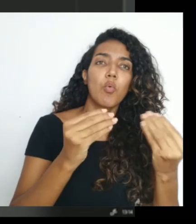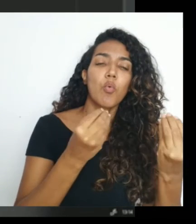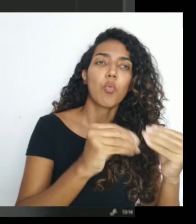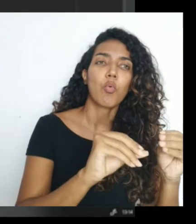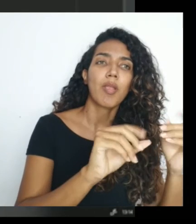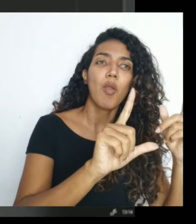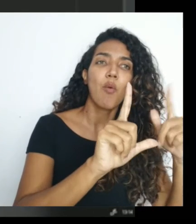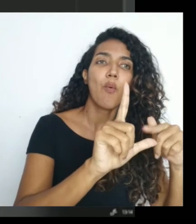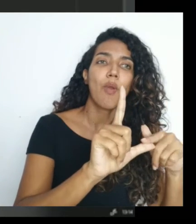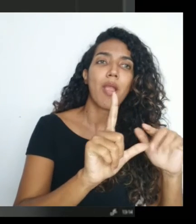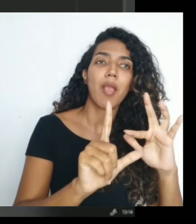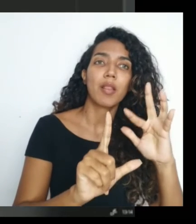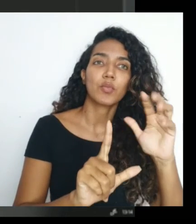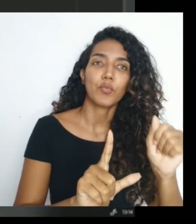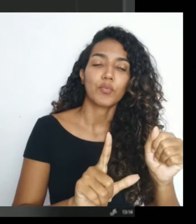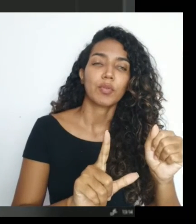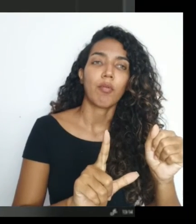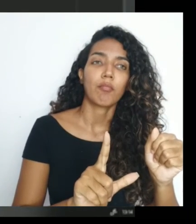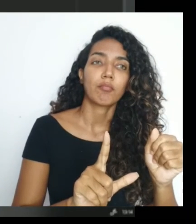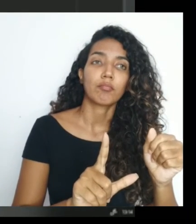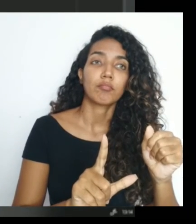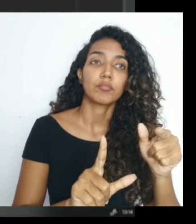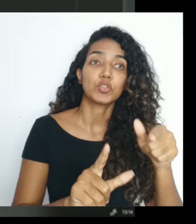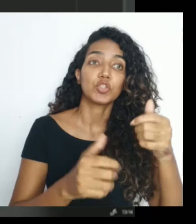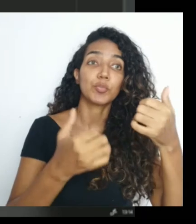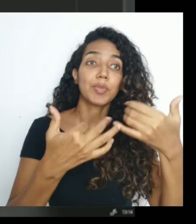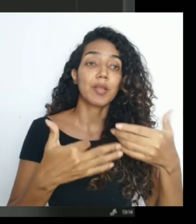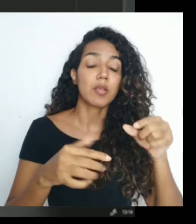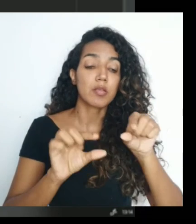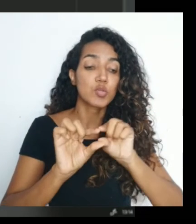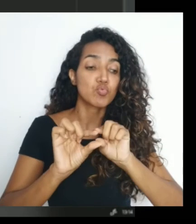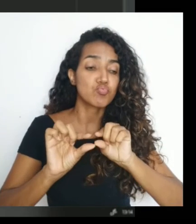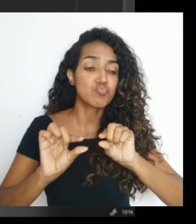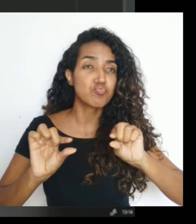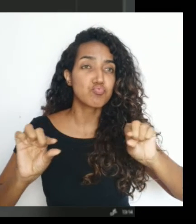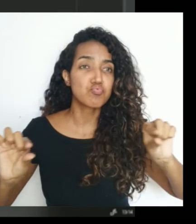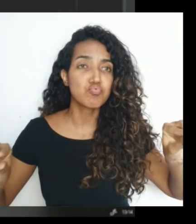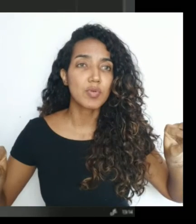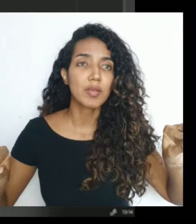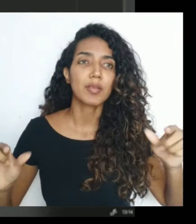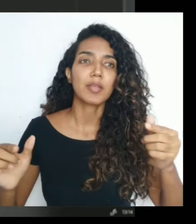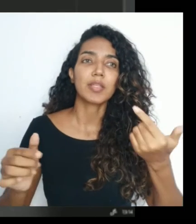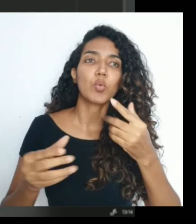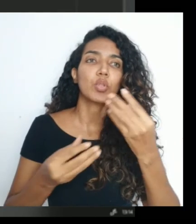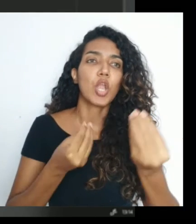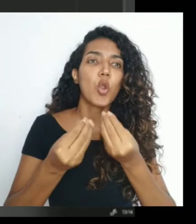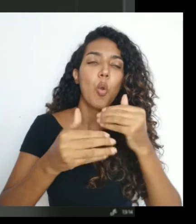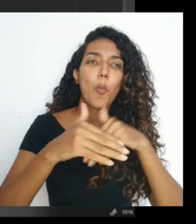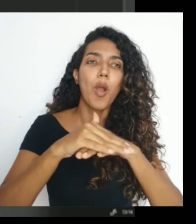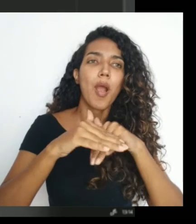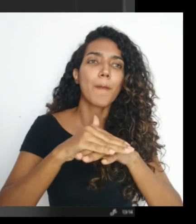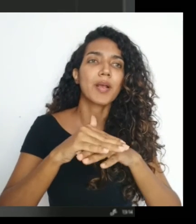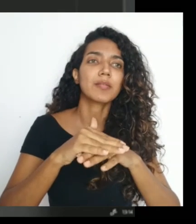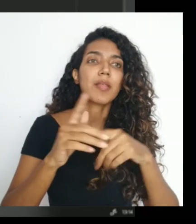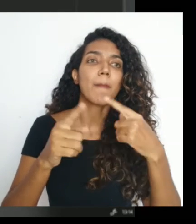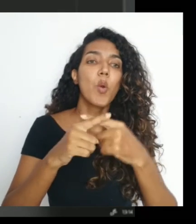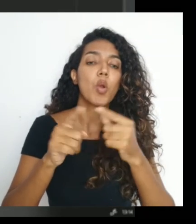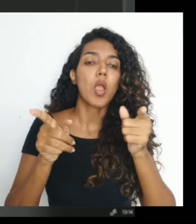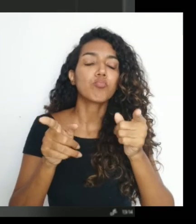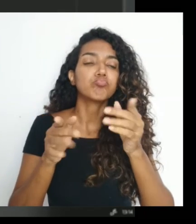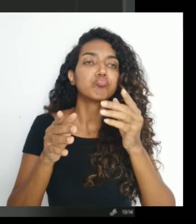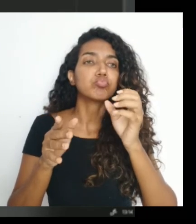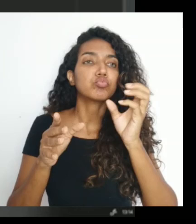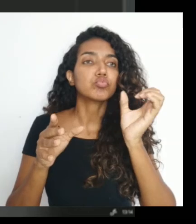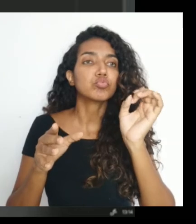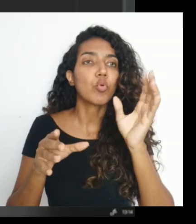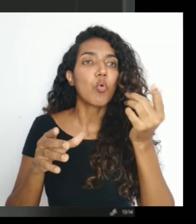um erro de compilação, dizendo que isso aqui é grande demais para ser armazenado dentro de um inteiro. Um inteiro só cabe 32 bits, então eu precisaria arrancar esse pedaço